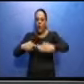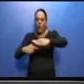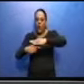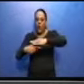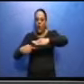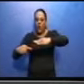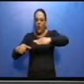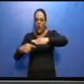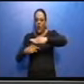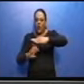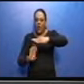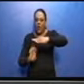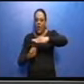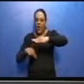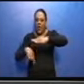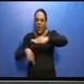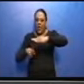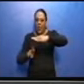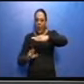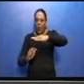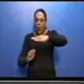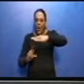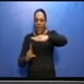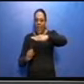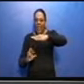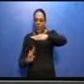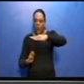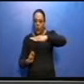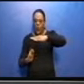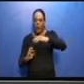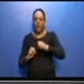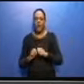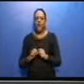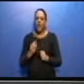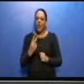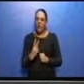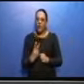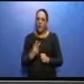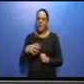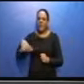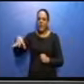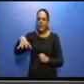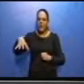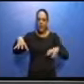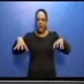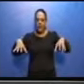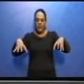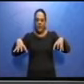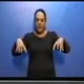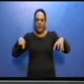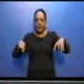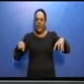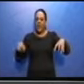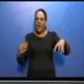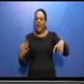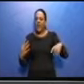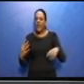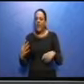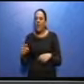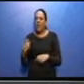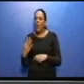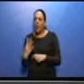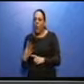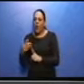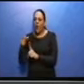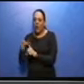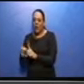temperaturas médias mensais dessas duas cidades, né? Hankou e Lhasa. Olha só, em janeiro uma tem 4 graus de média, a outra